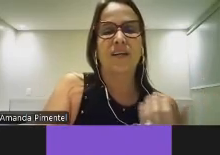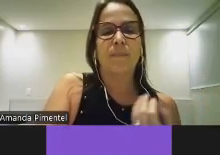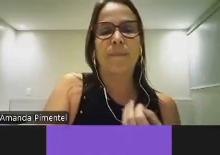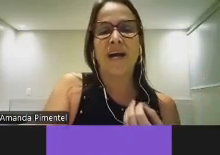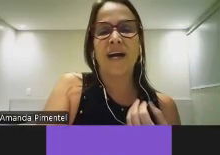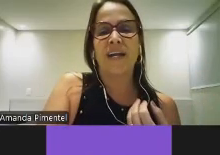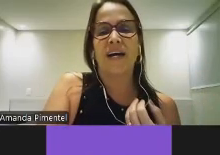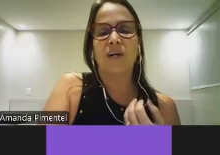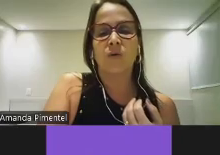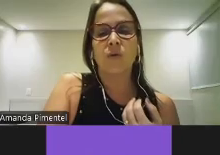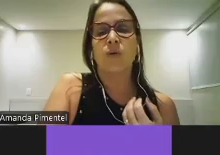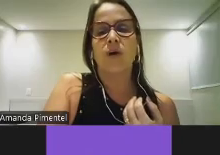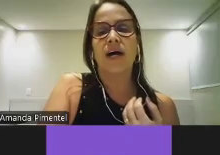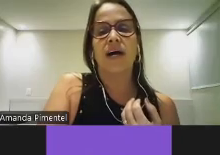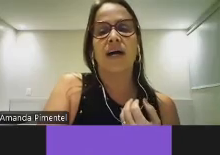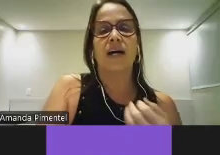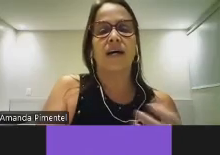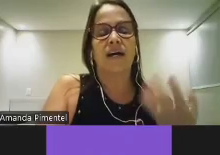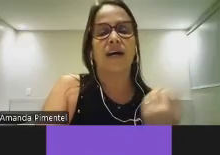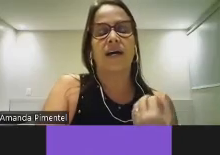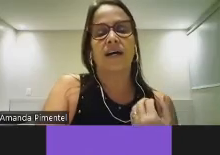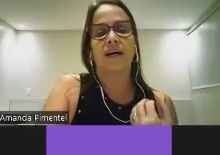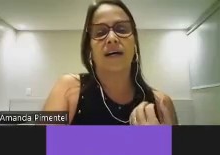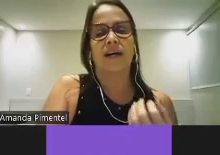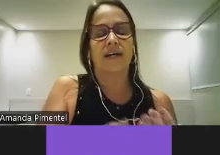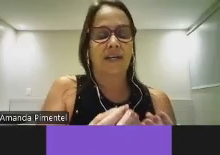fase para com